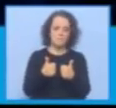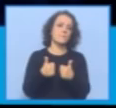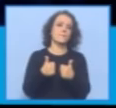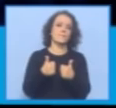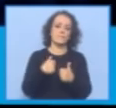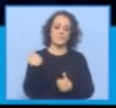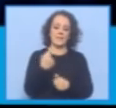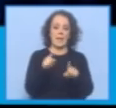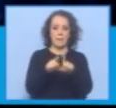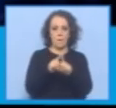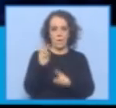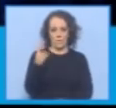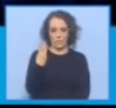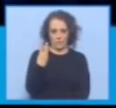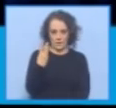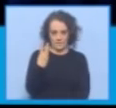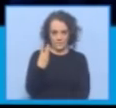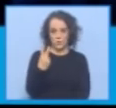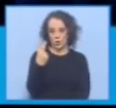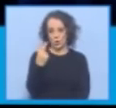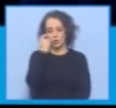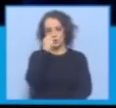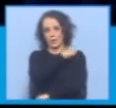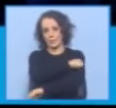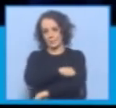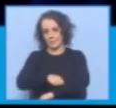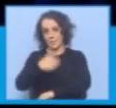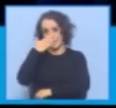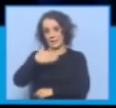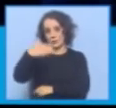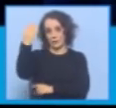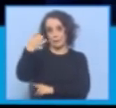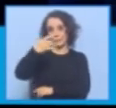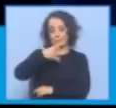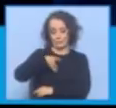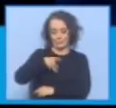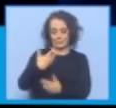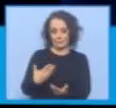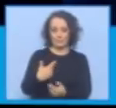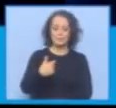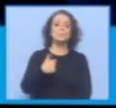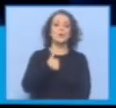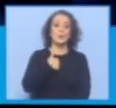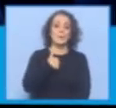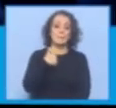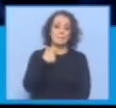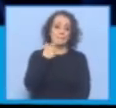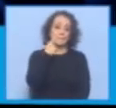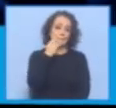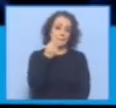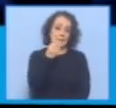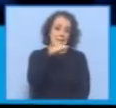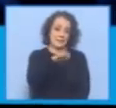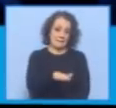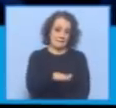éramos 3 irmãos e 2 eram rapazes e mais velhos do que eu. Portanto, eu era a pequena de casa,